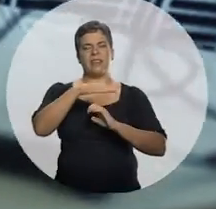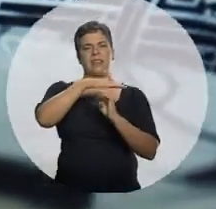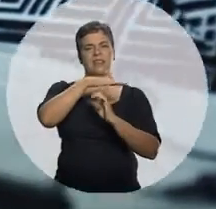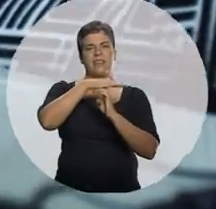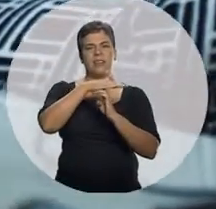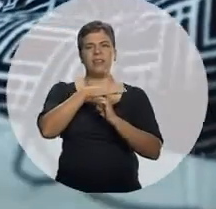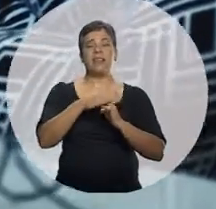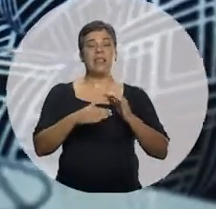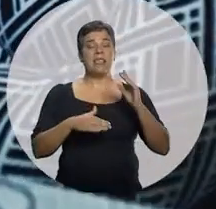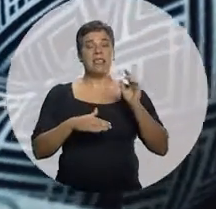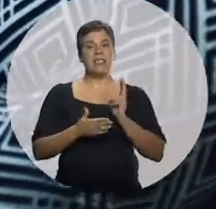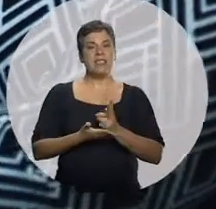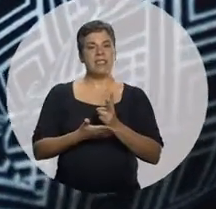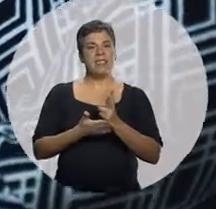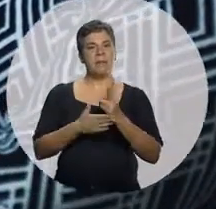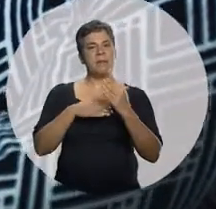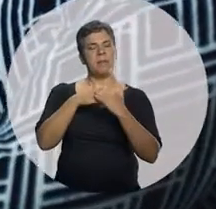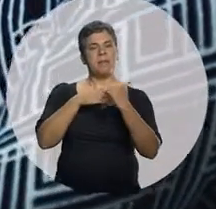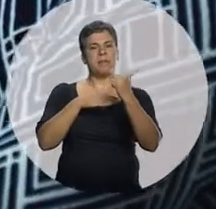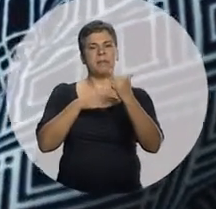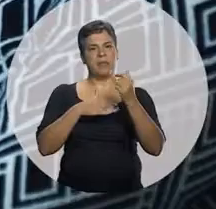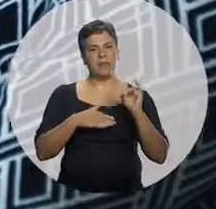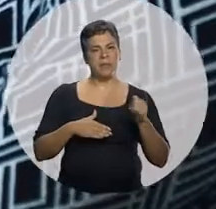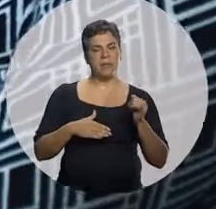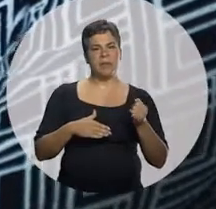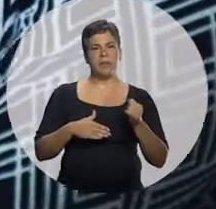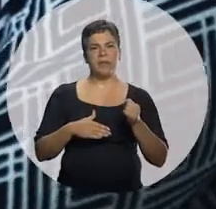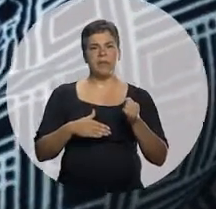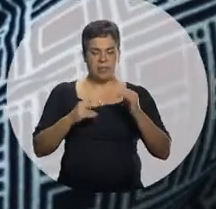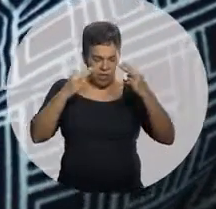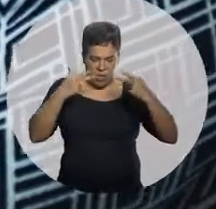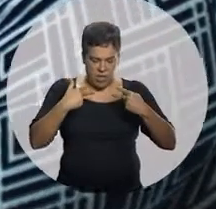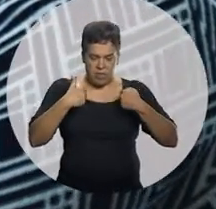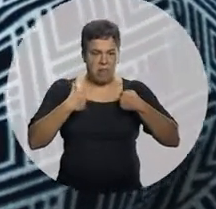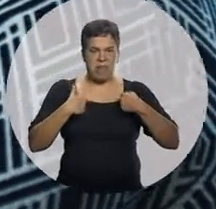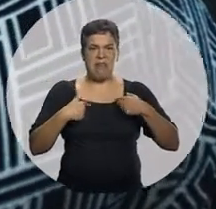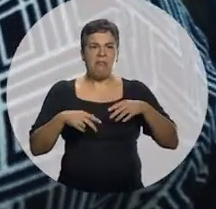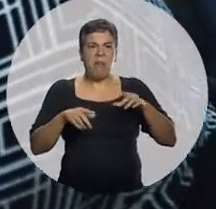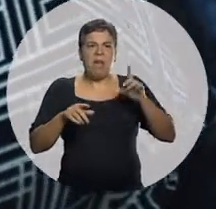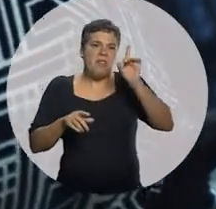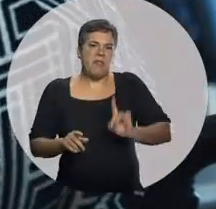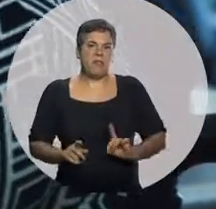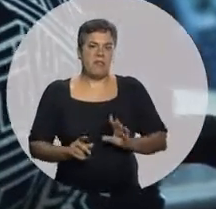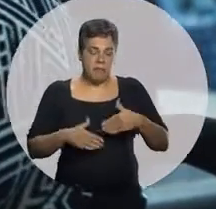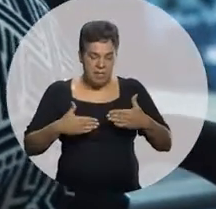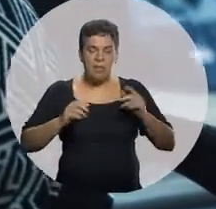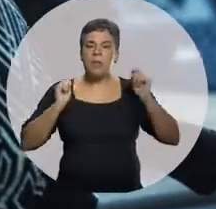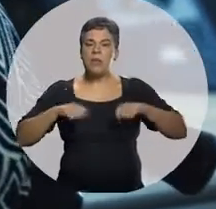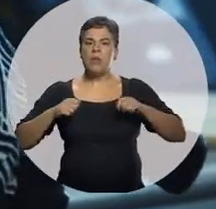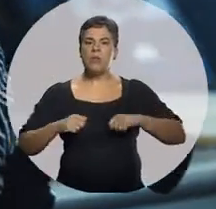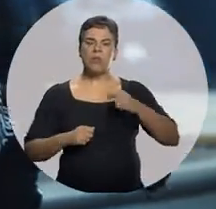todas as vezes eu fui chamada para oportunidades sem que as pessoas olhassem para as minhas